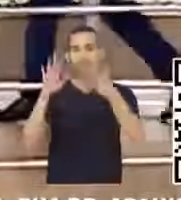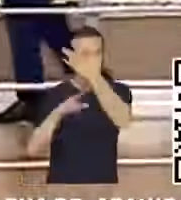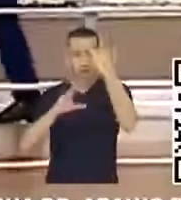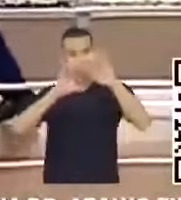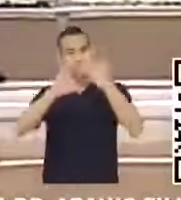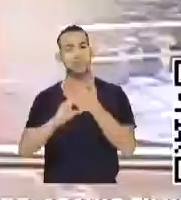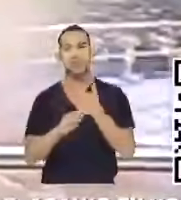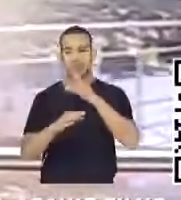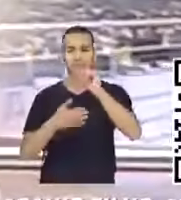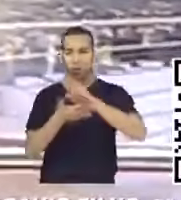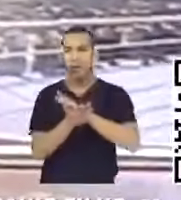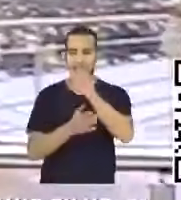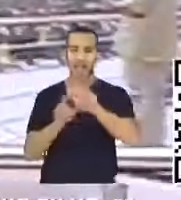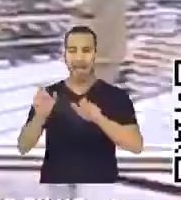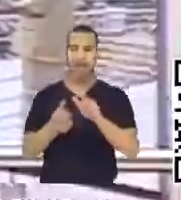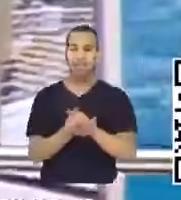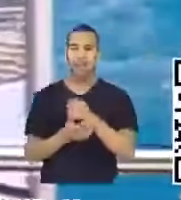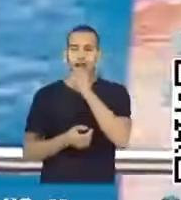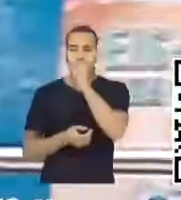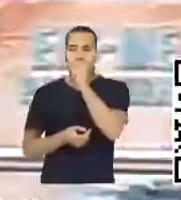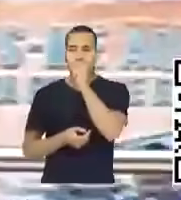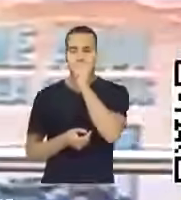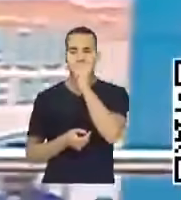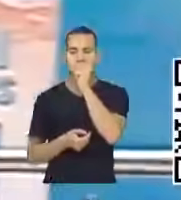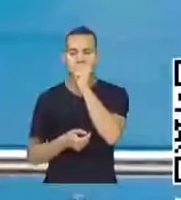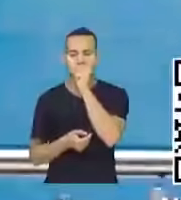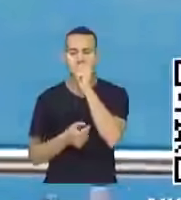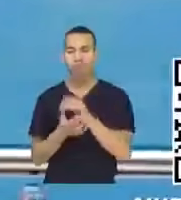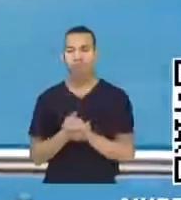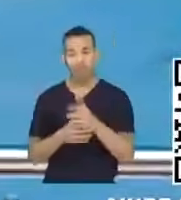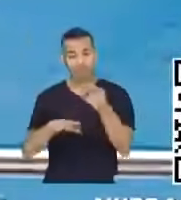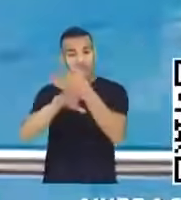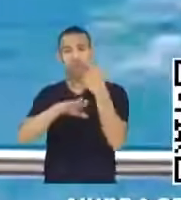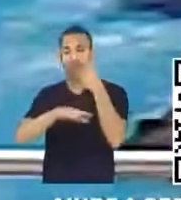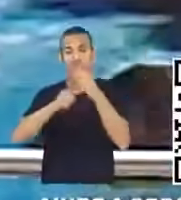mandou uma mensagem vou te matar agora ver se eu tô na esquina eu miserável